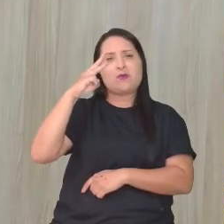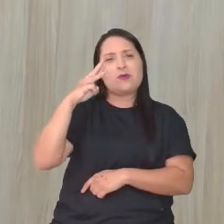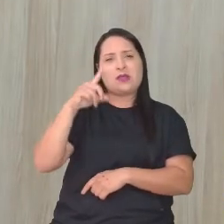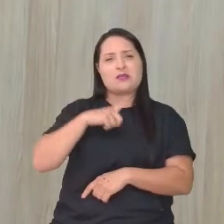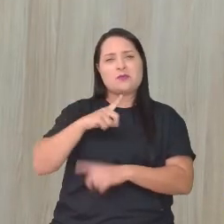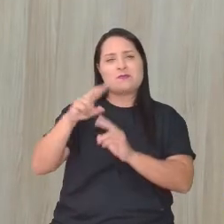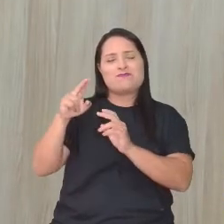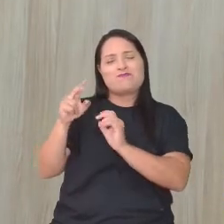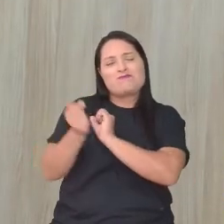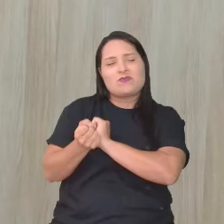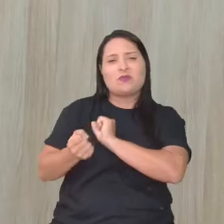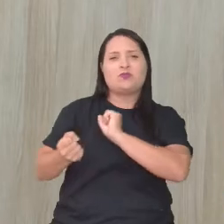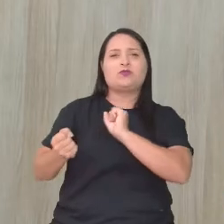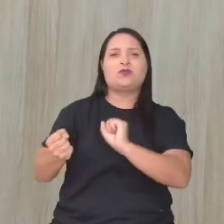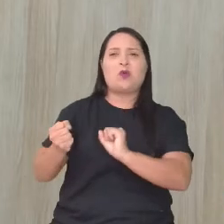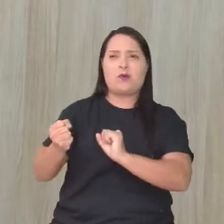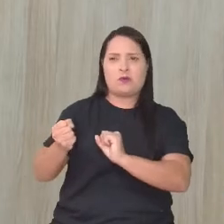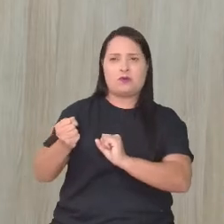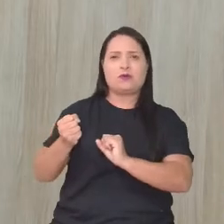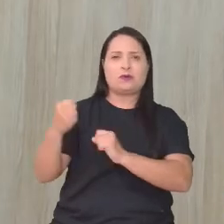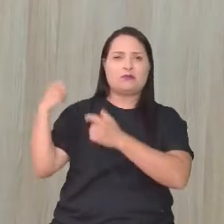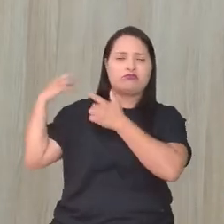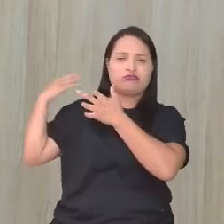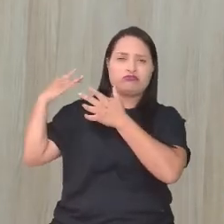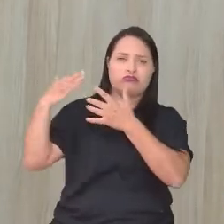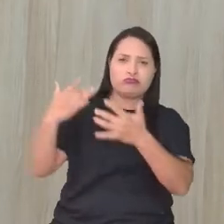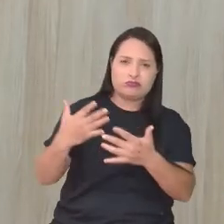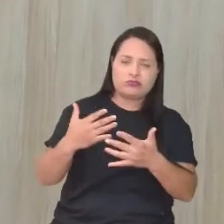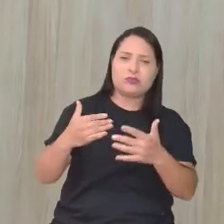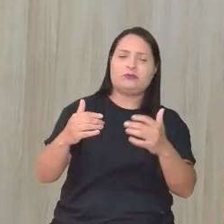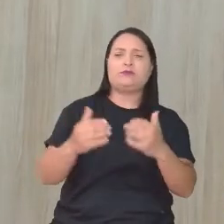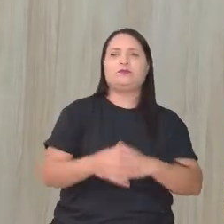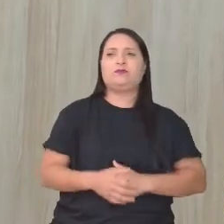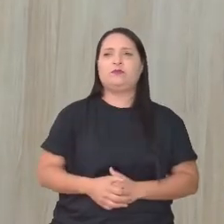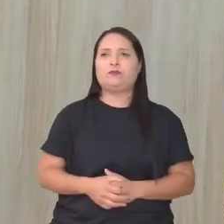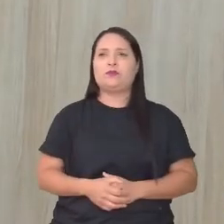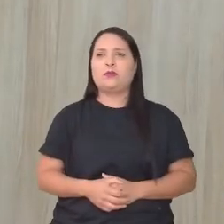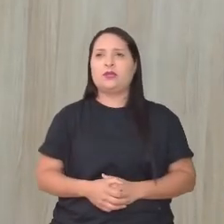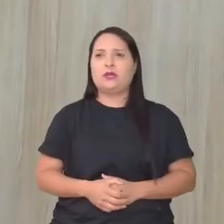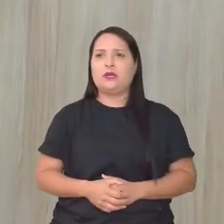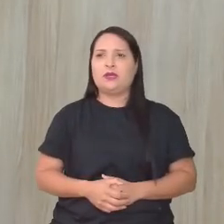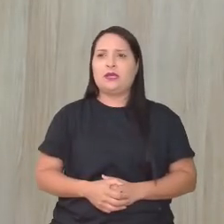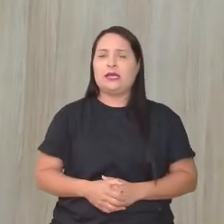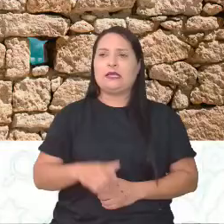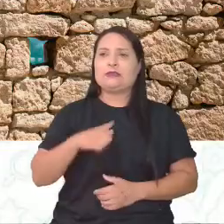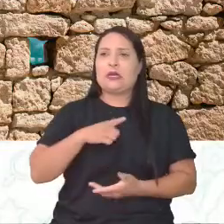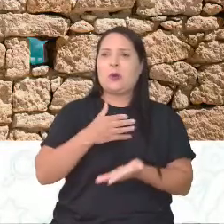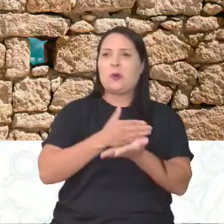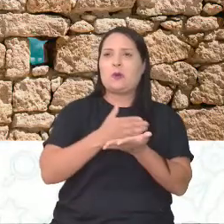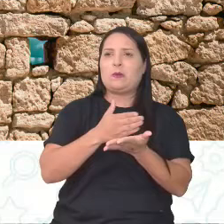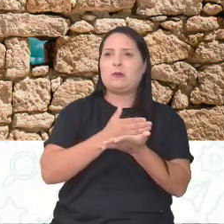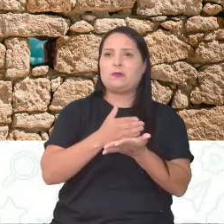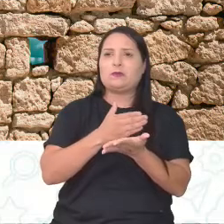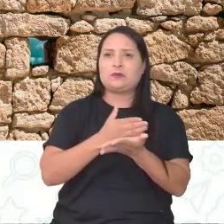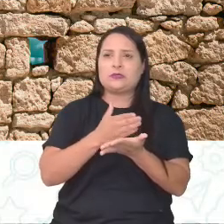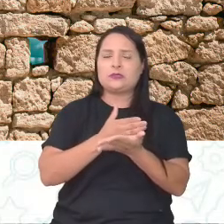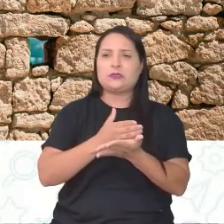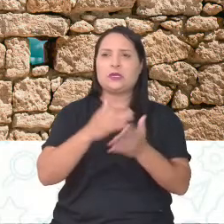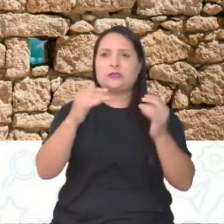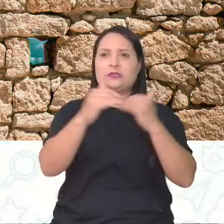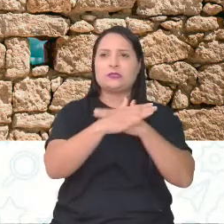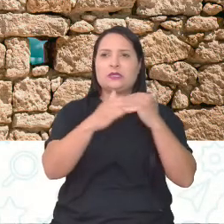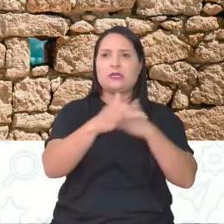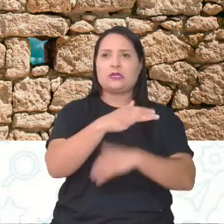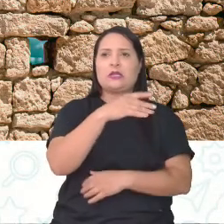cidade, certo? Então, vamos embora aqui, olha. Primeiro, já vamos começar para a porta aí de entrada, né, da nossa cidade,